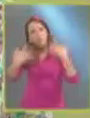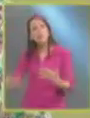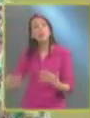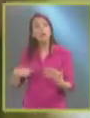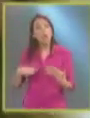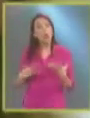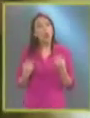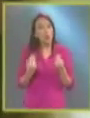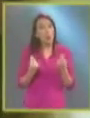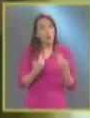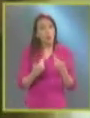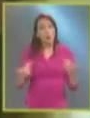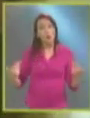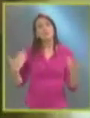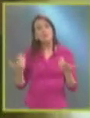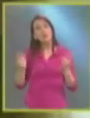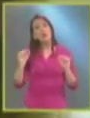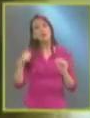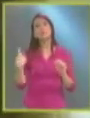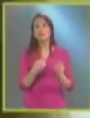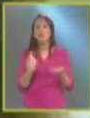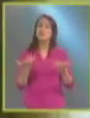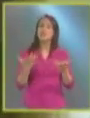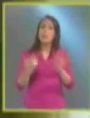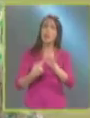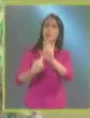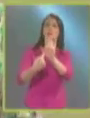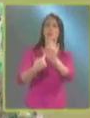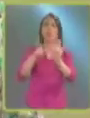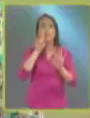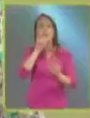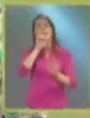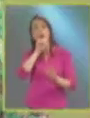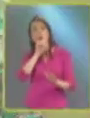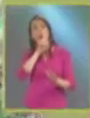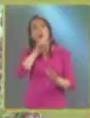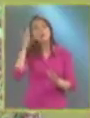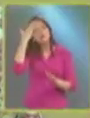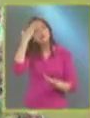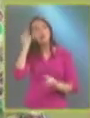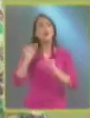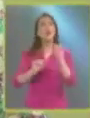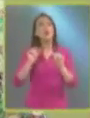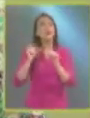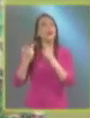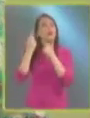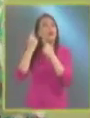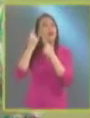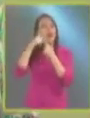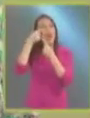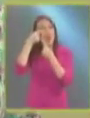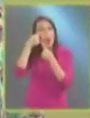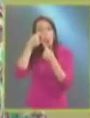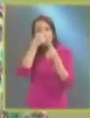coisa era tão séria dessa forma. Mas é chamar a atenção dos pais para essa questão desse teste do olhinho. A gente tem o teste do pezinho, né? Que já está